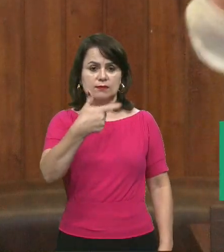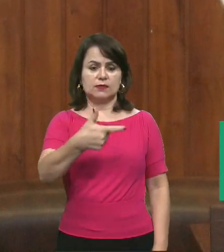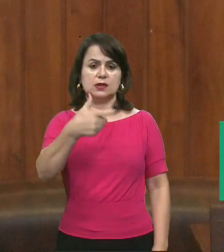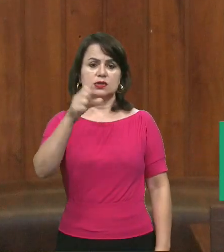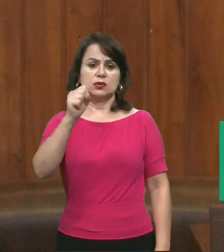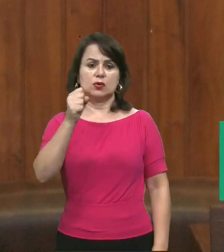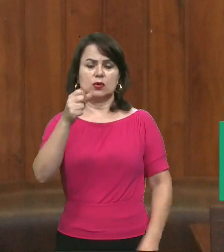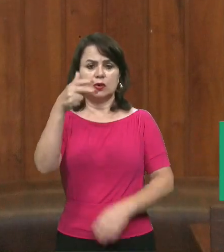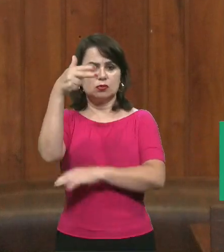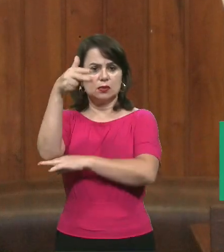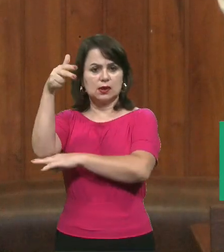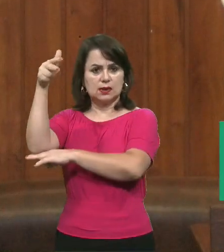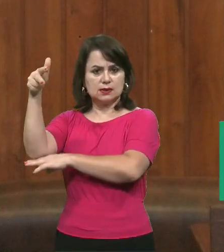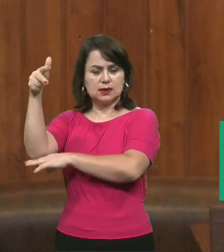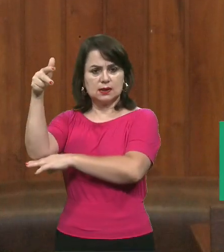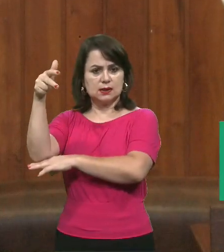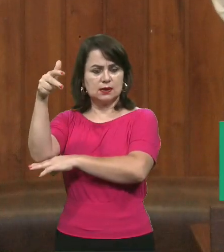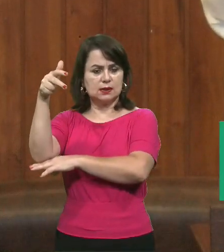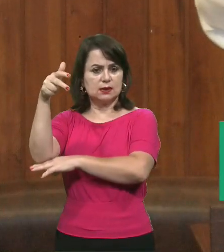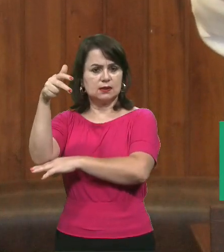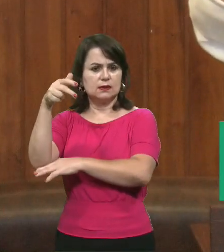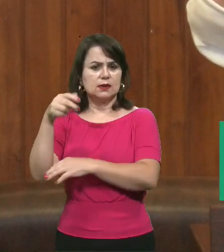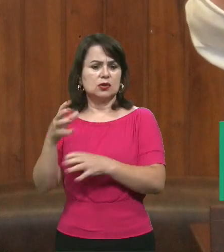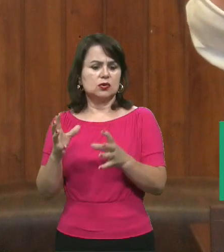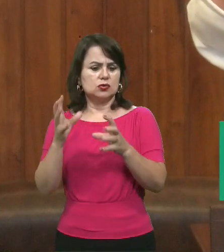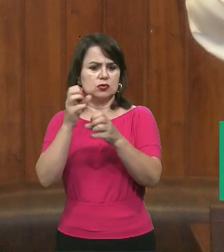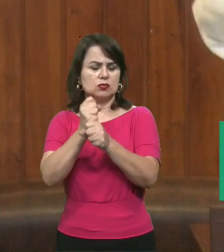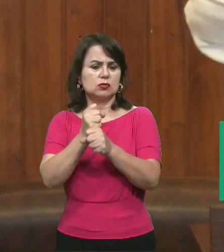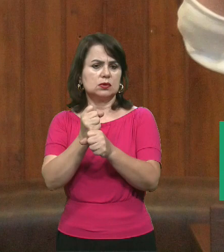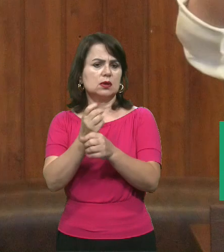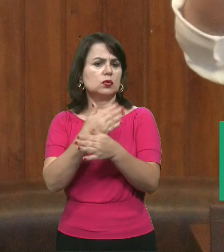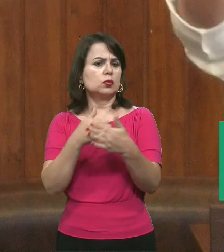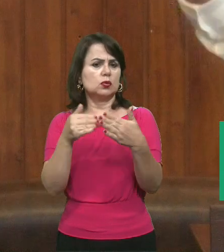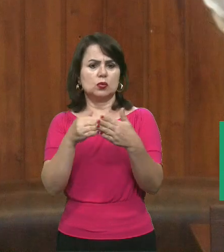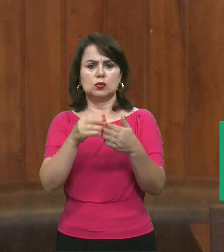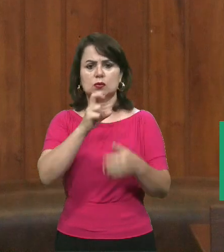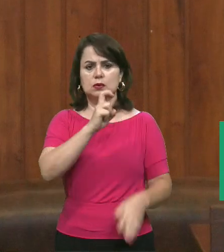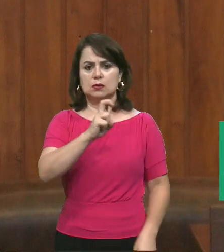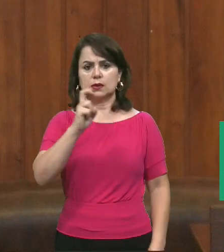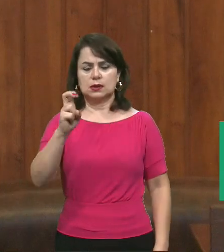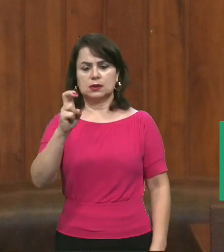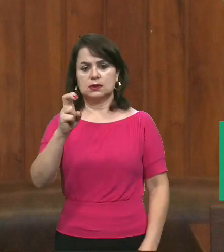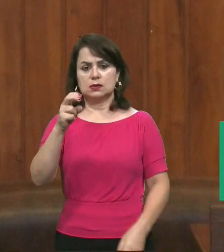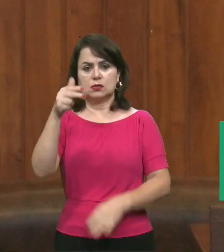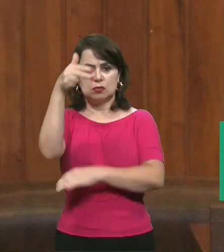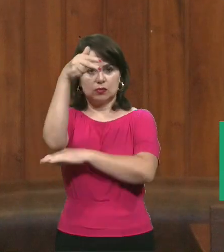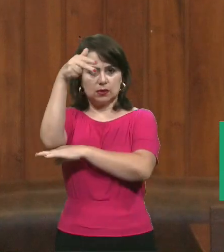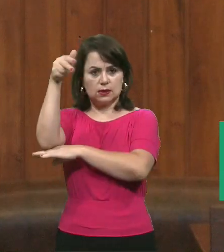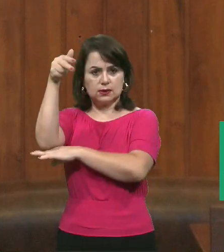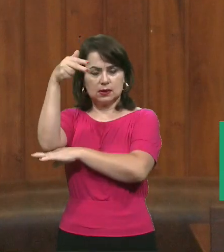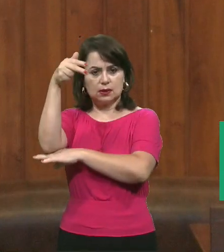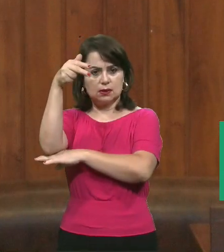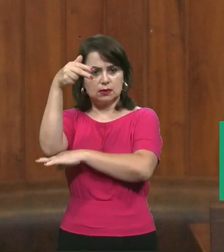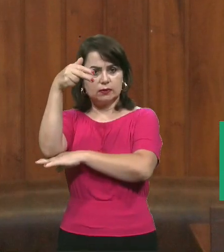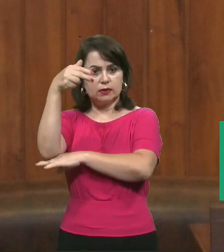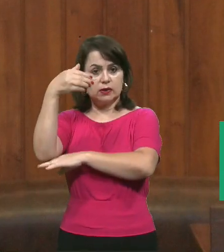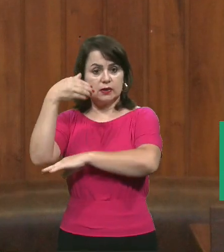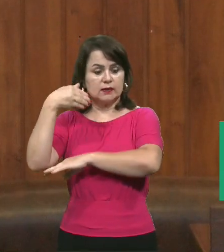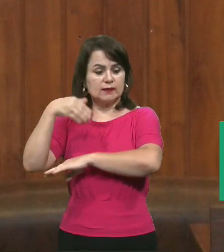55 pontos dispositivos, 55. Um absurdo. Então você passa na estrada, vai ter